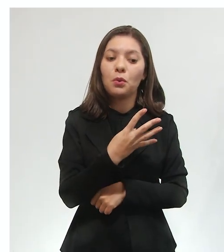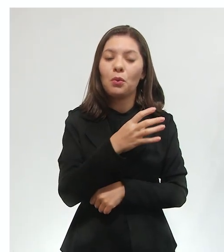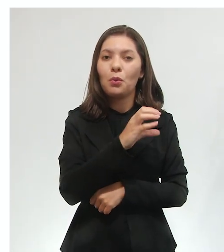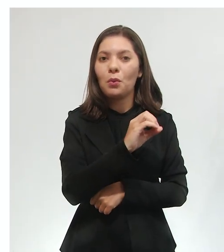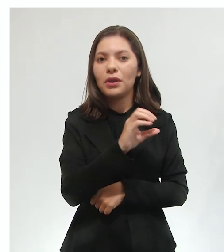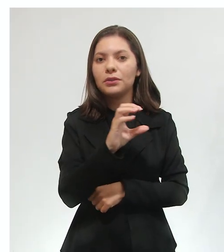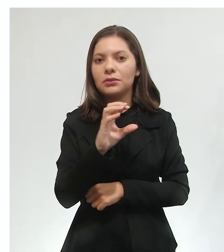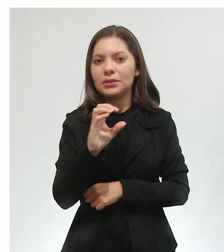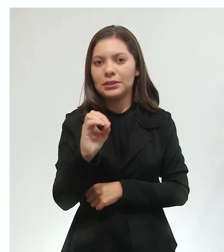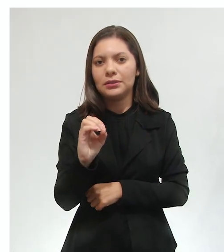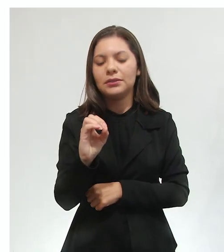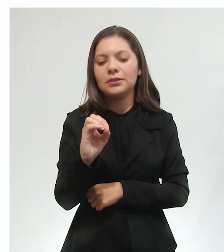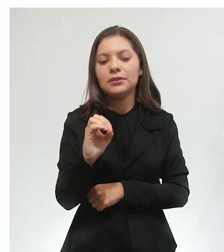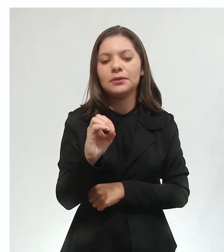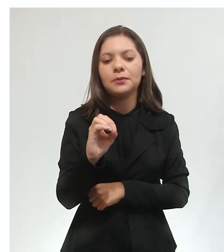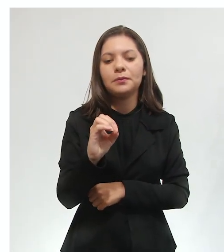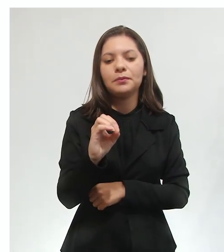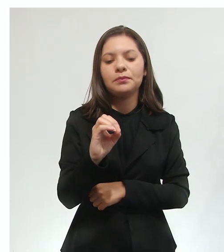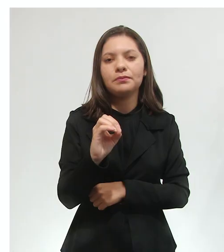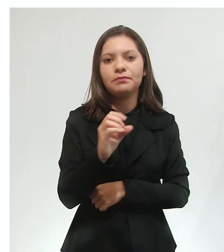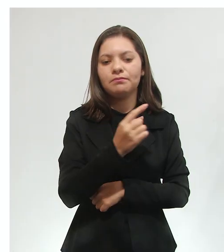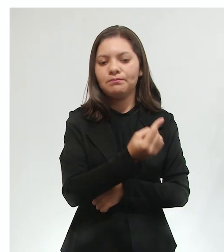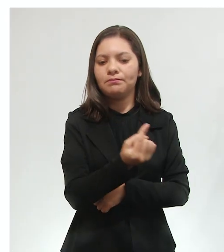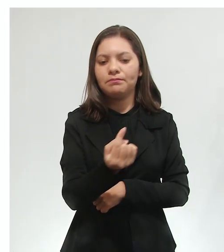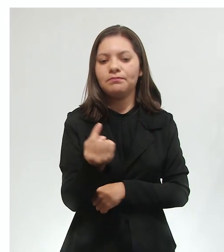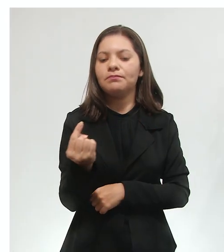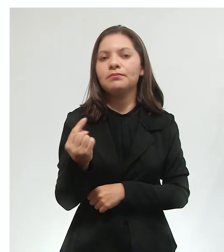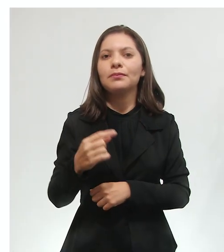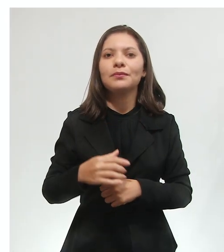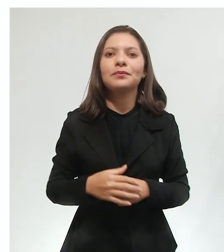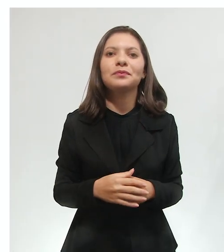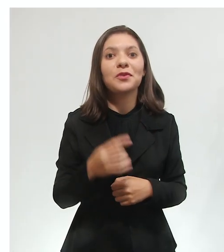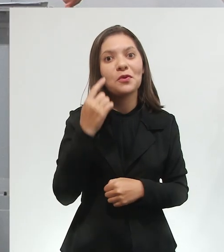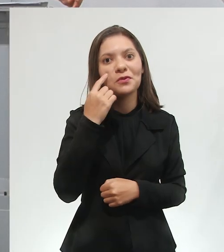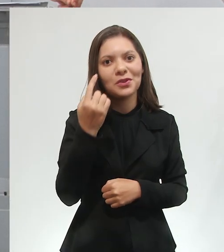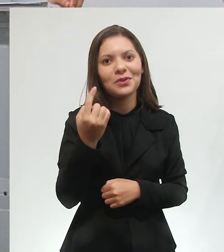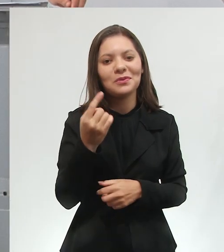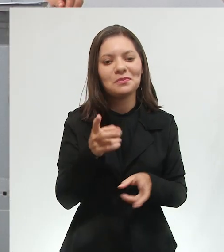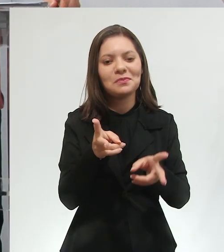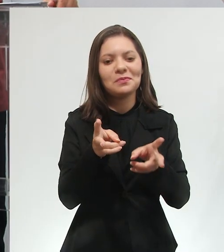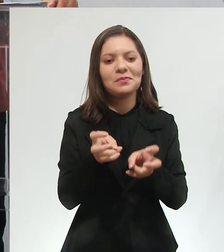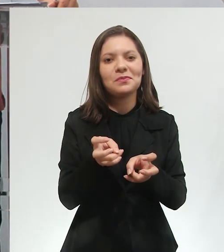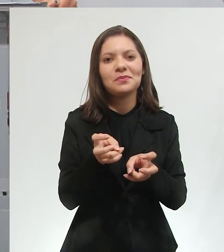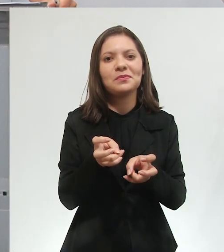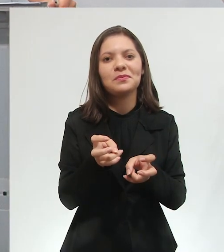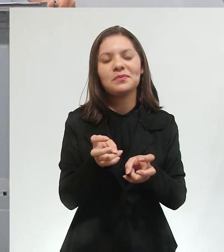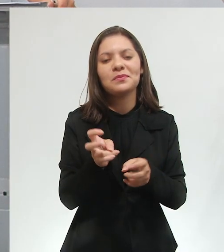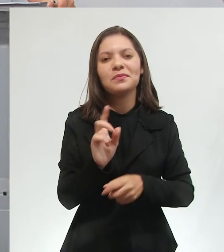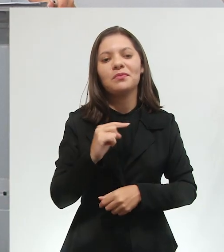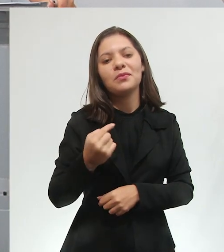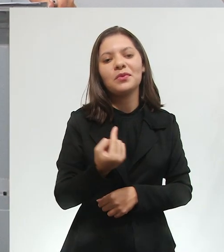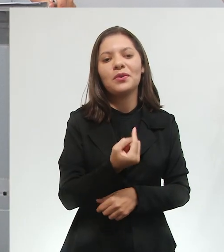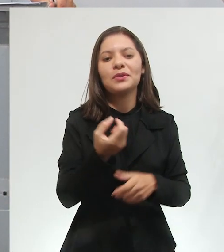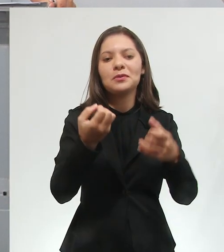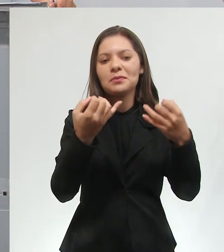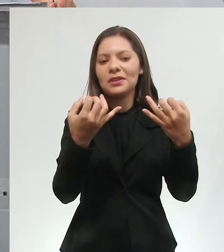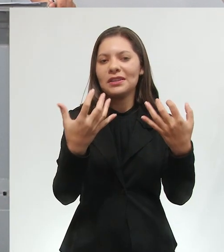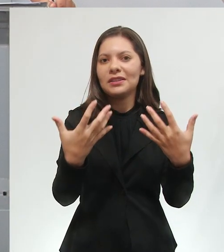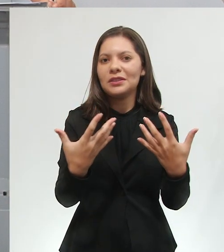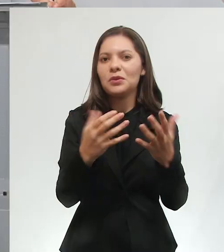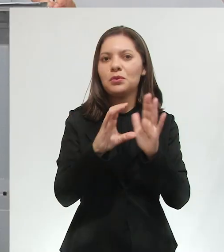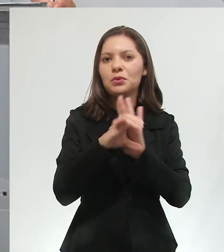400 unidades. Então, observem aqui, quando nós estamos falando desses